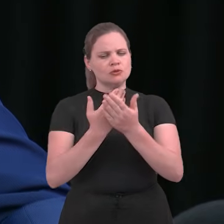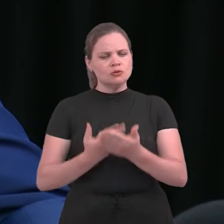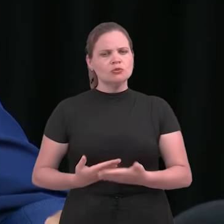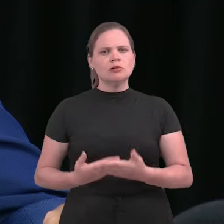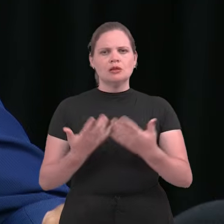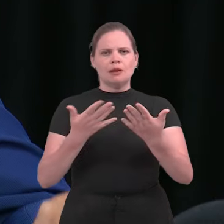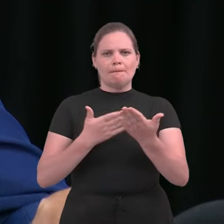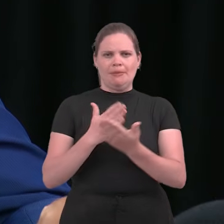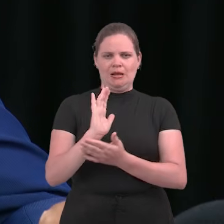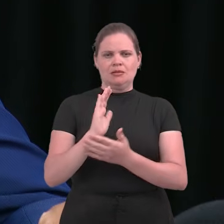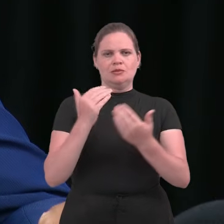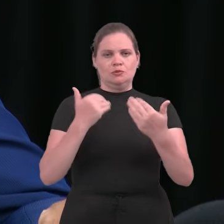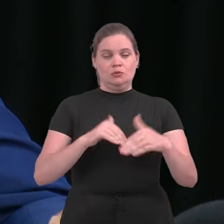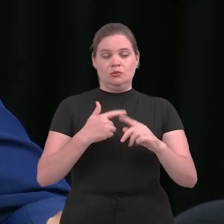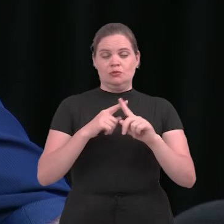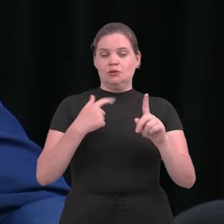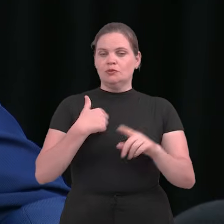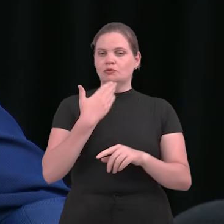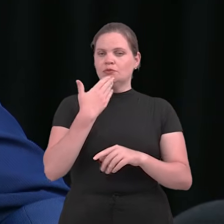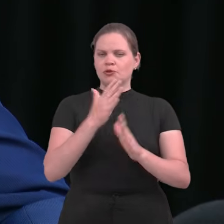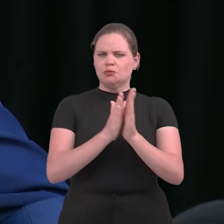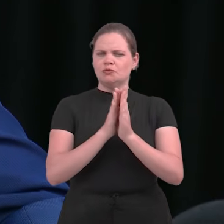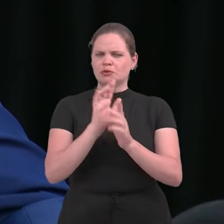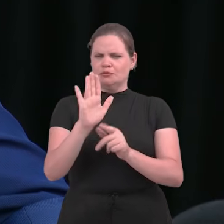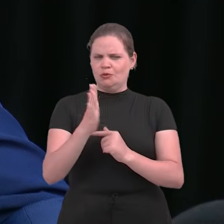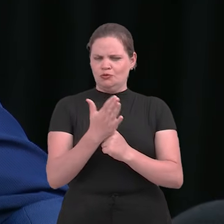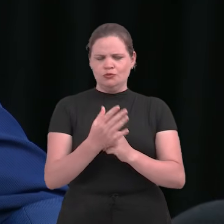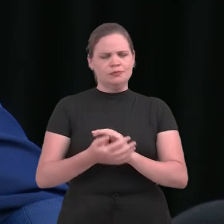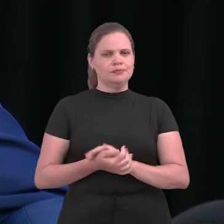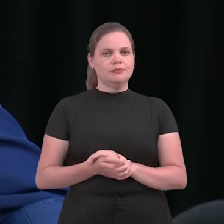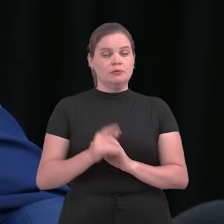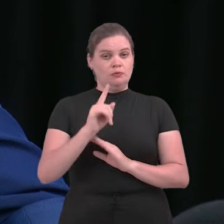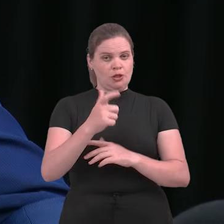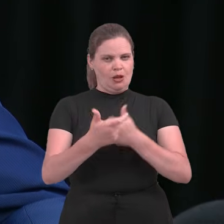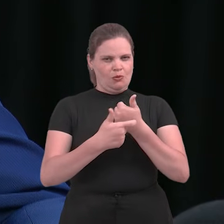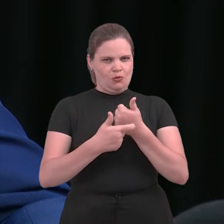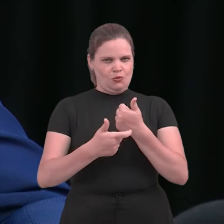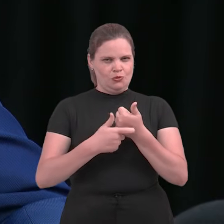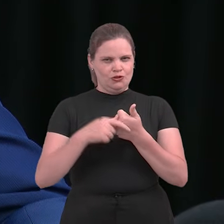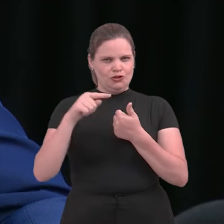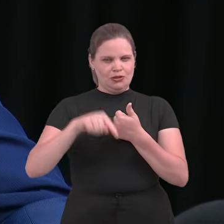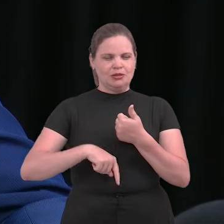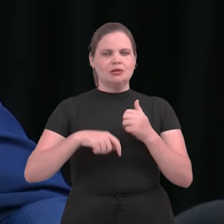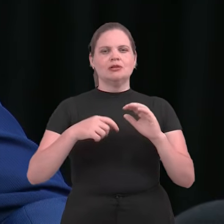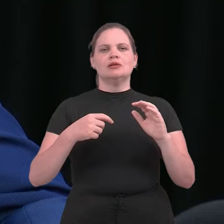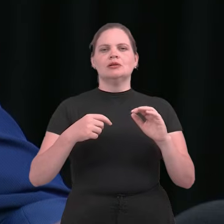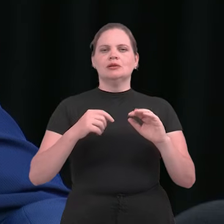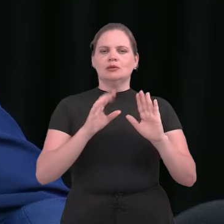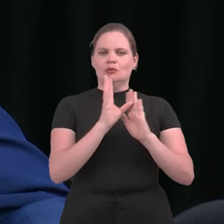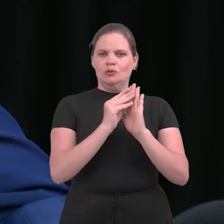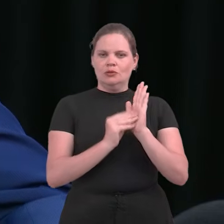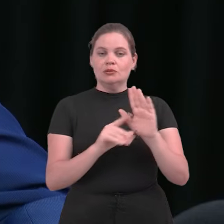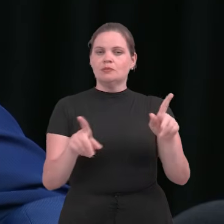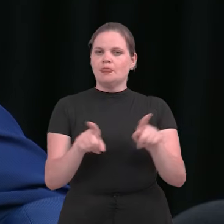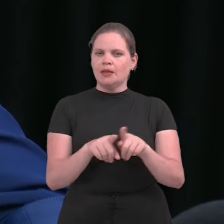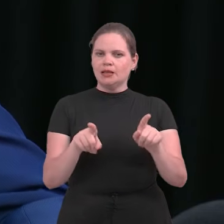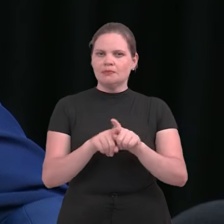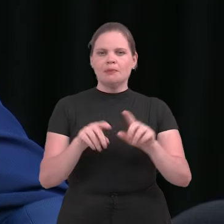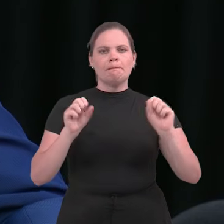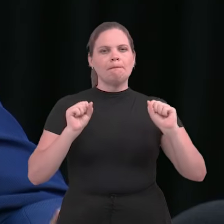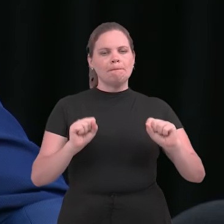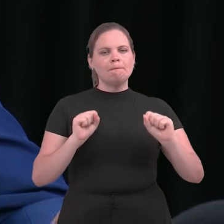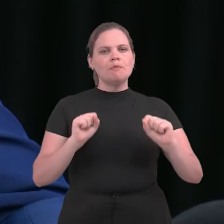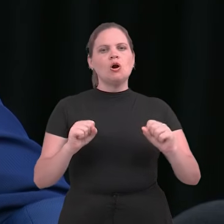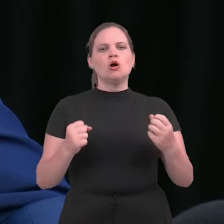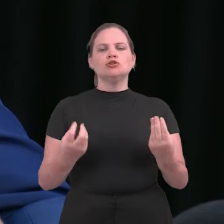públicos. Então, vou pedir um favor para você. Você possa curtir esse conteúdo, possa deixar o seu